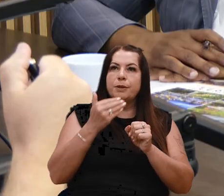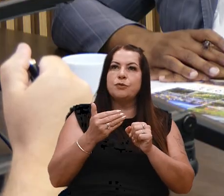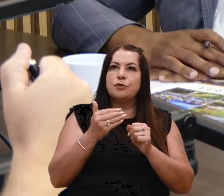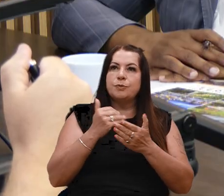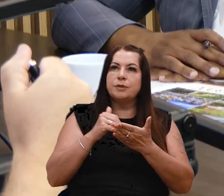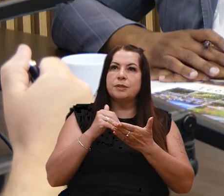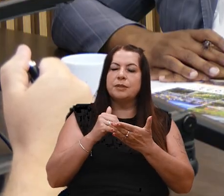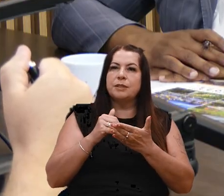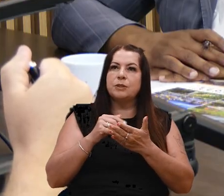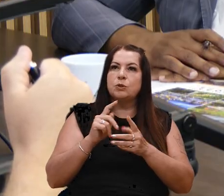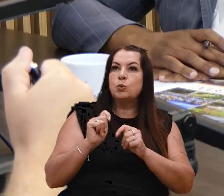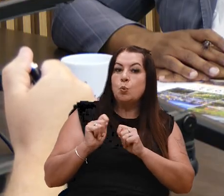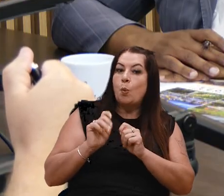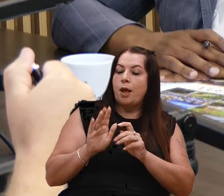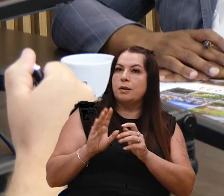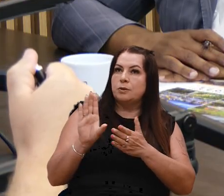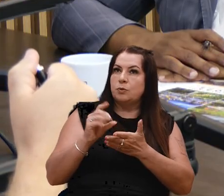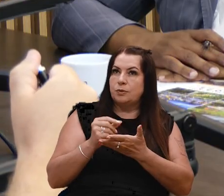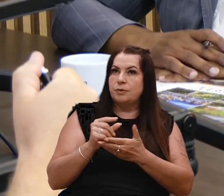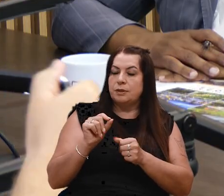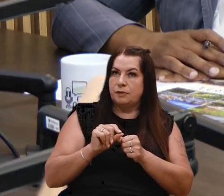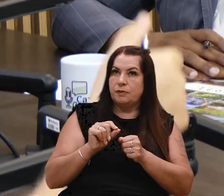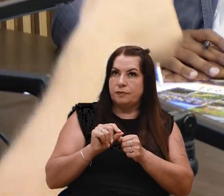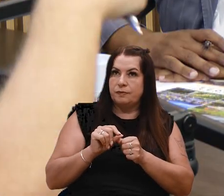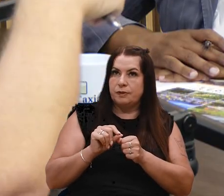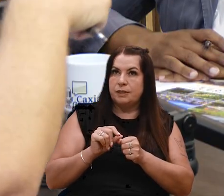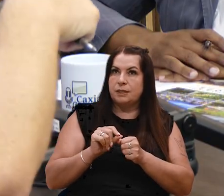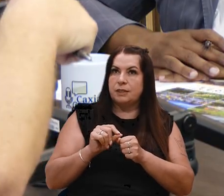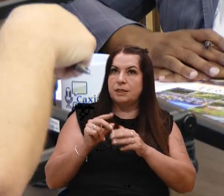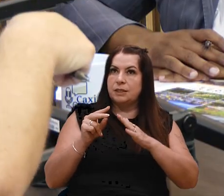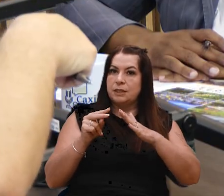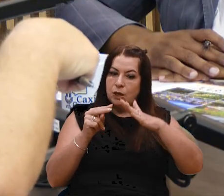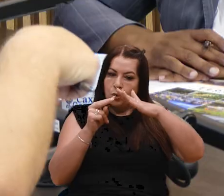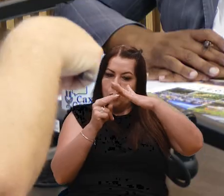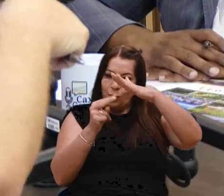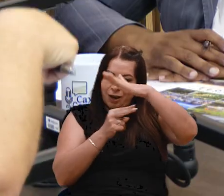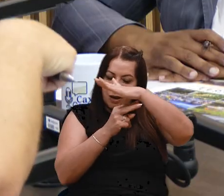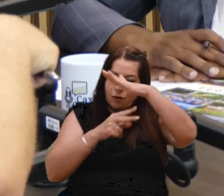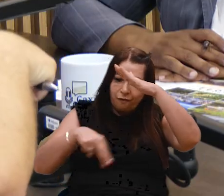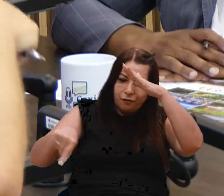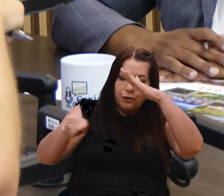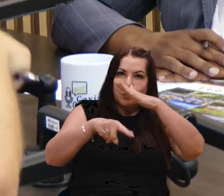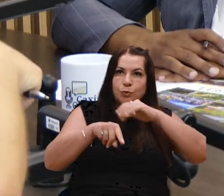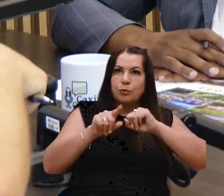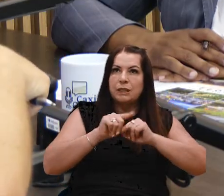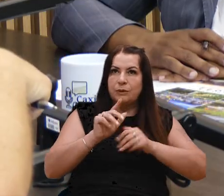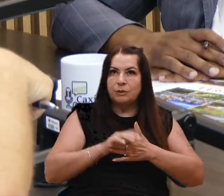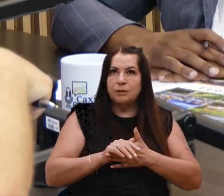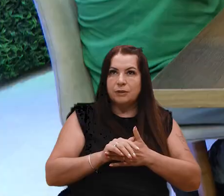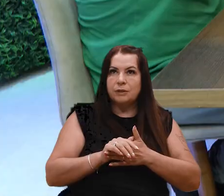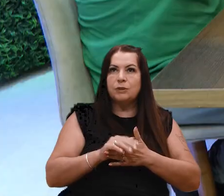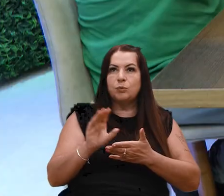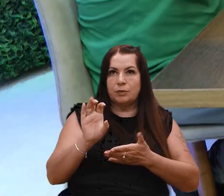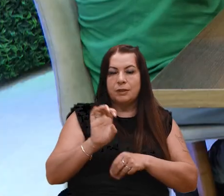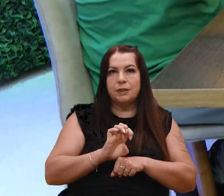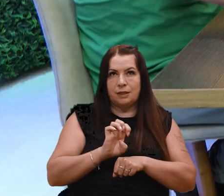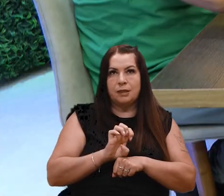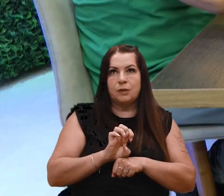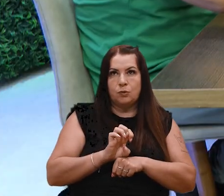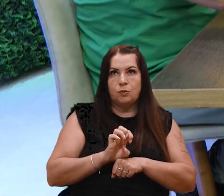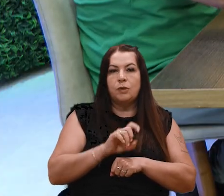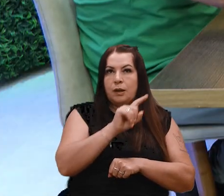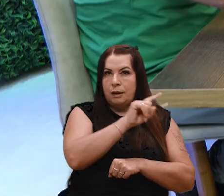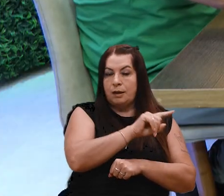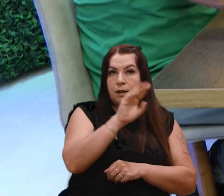eu segurasse uma parte de recursos que ele queria fazer aquele viaduto. Então, foi recursos todos esse no Risso seria com recursos do Estado. Esse do Estado. Aquele